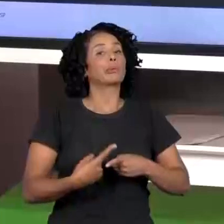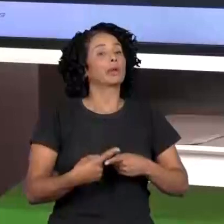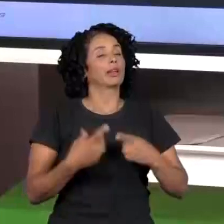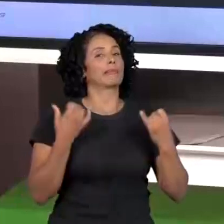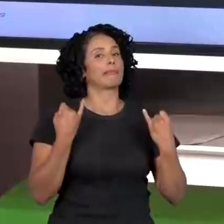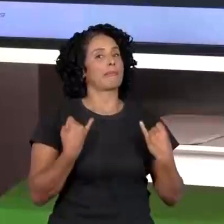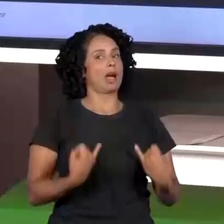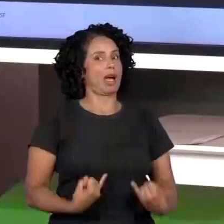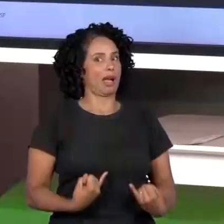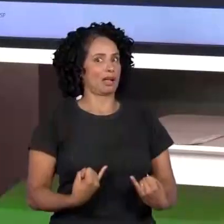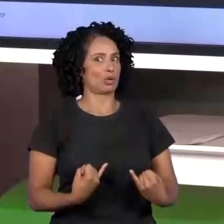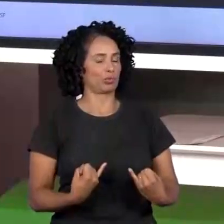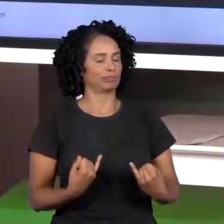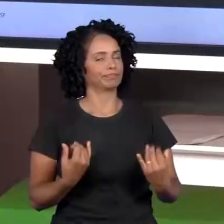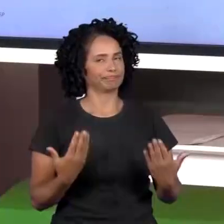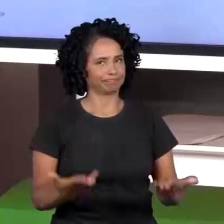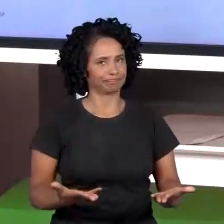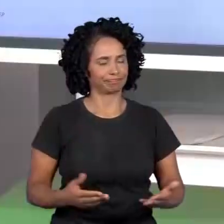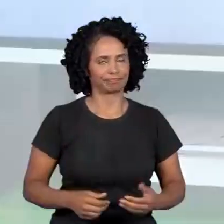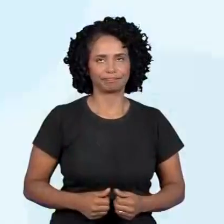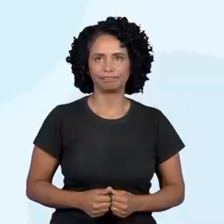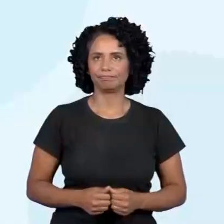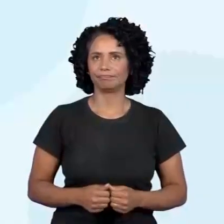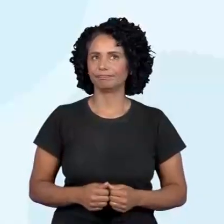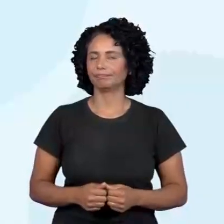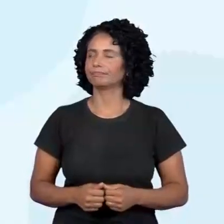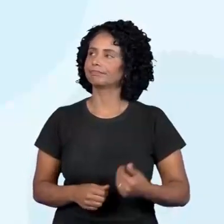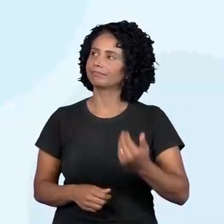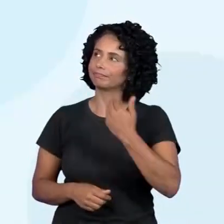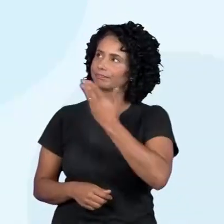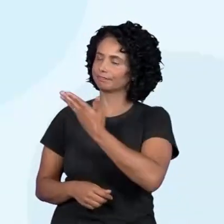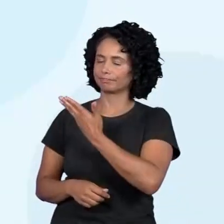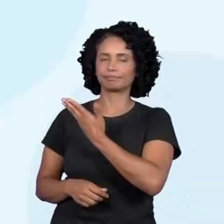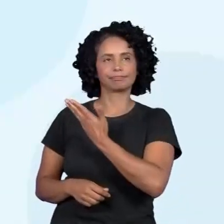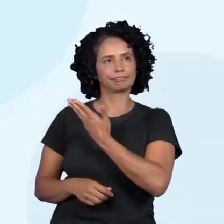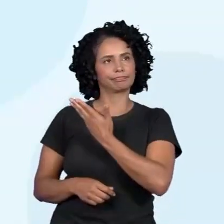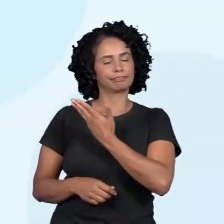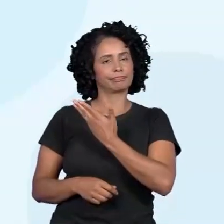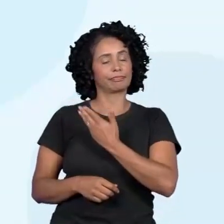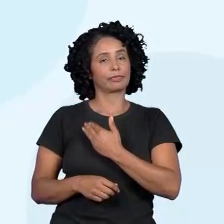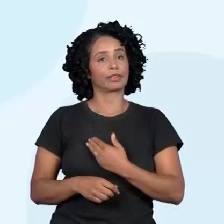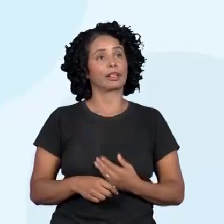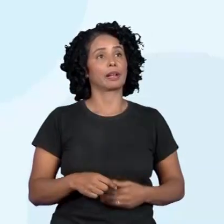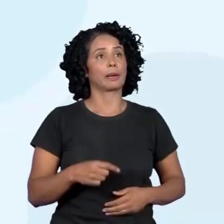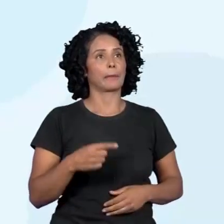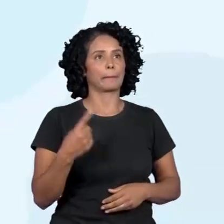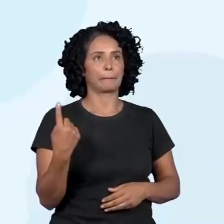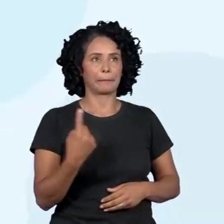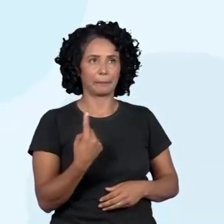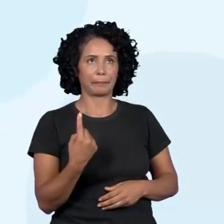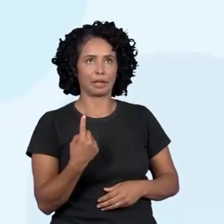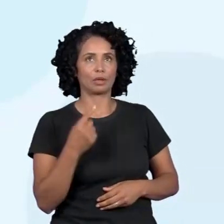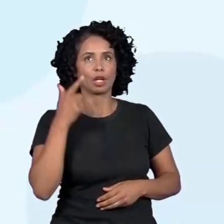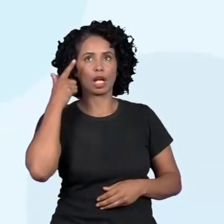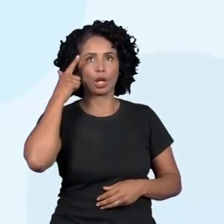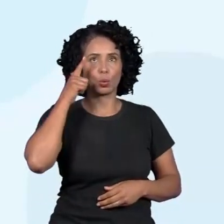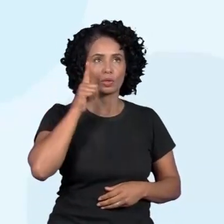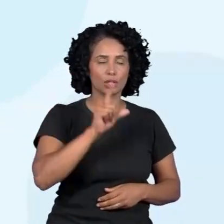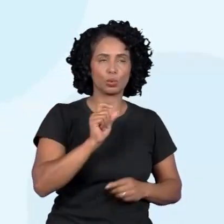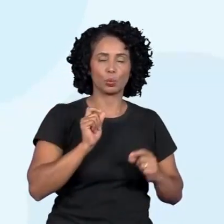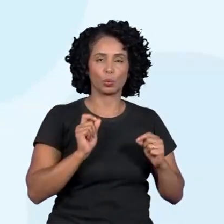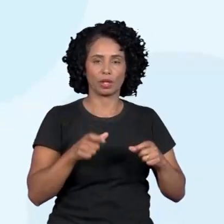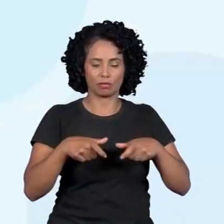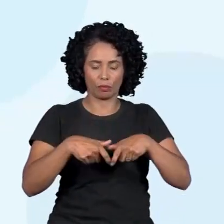vamos dar uma olhadinha aqui na telinha, olha só. Ele dobrou o cinto em algumas partes para que os